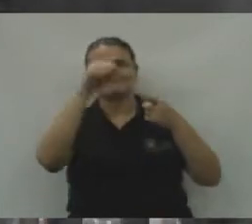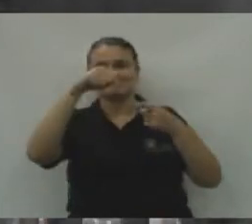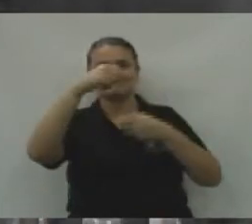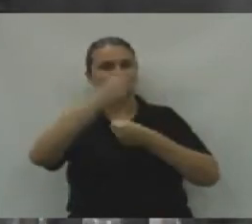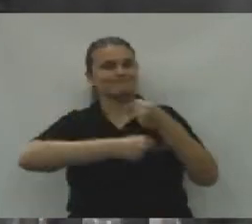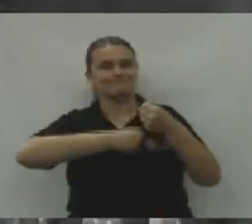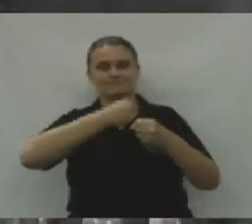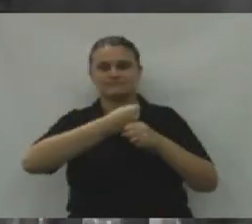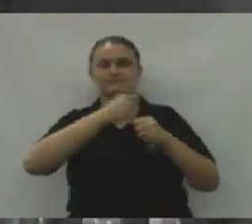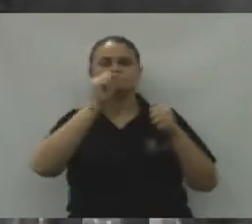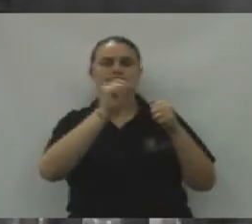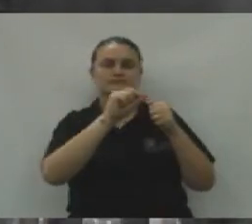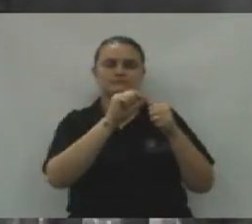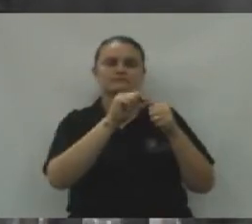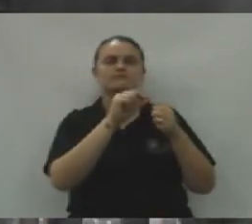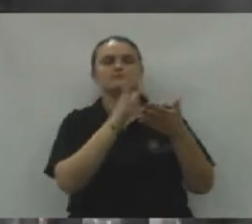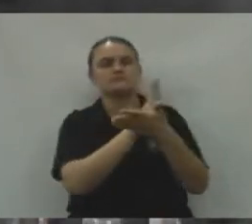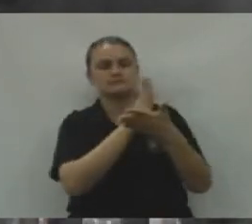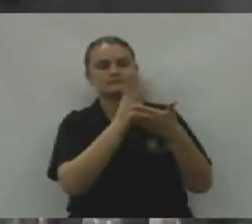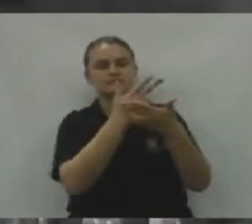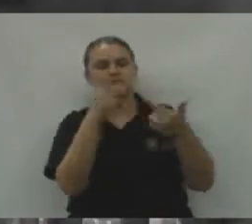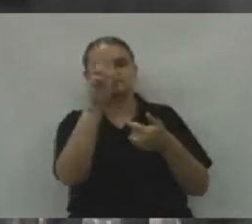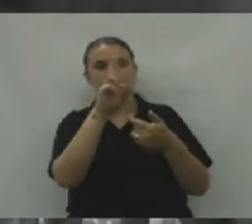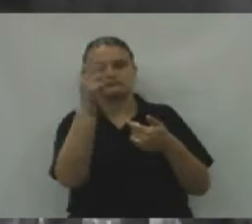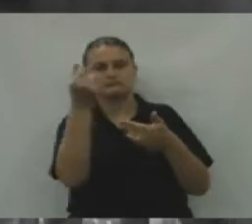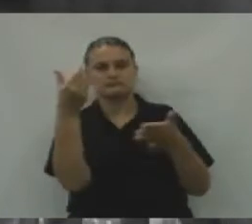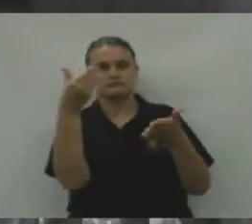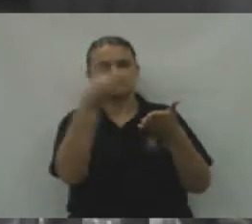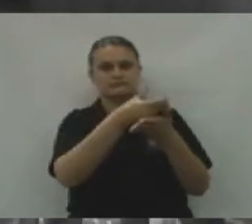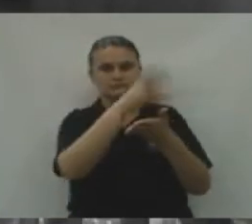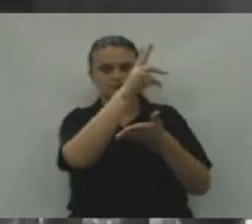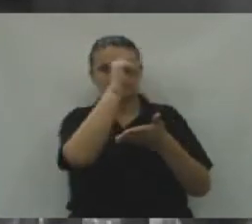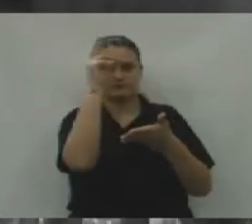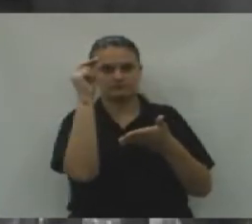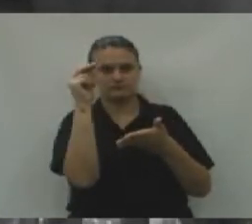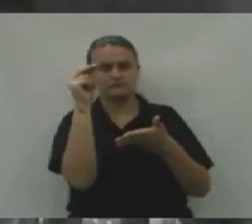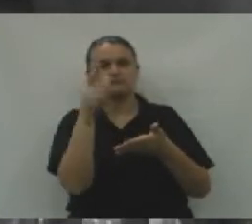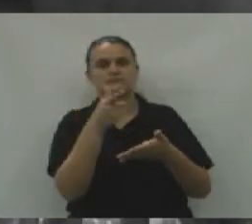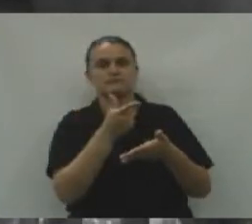seria feito através dos recursos que o executivo iria